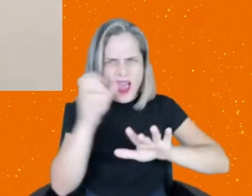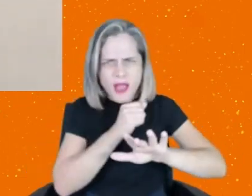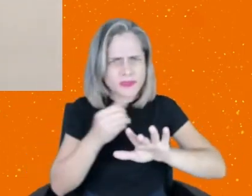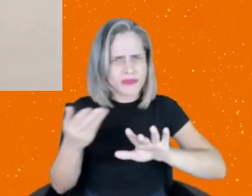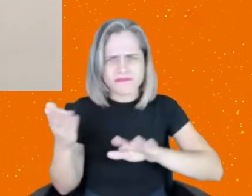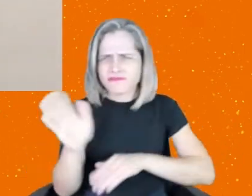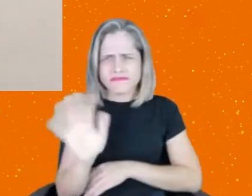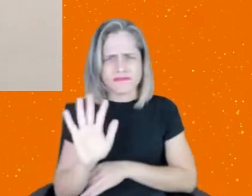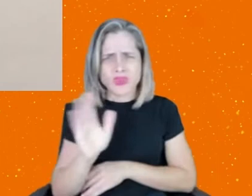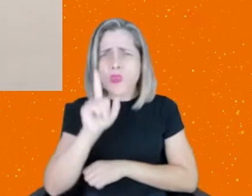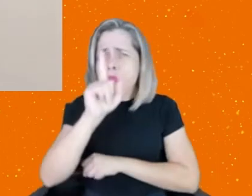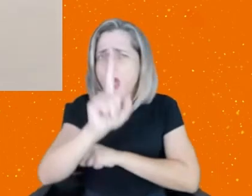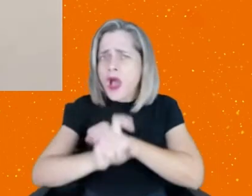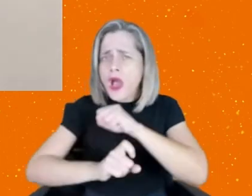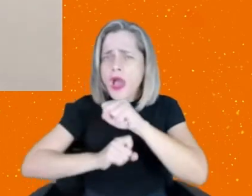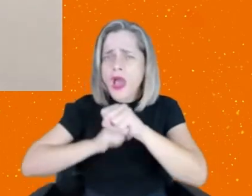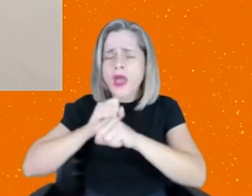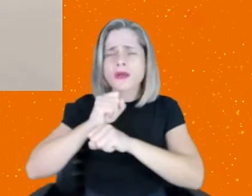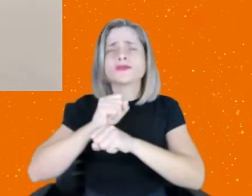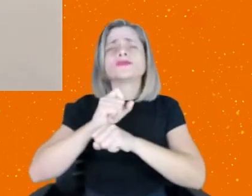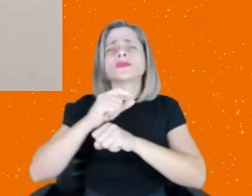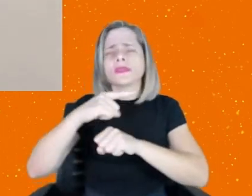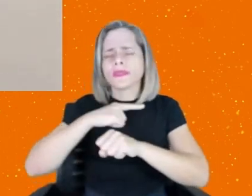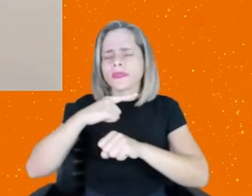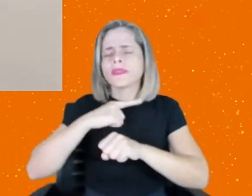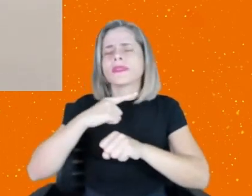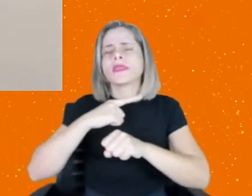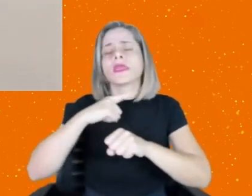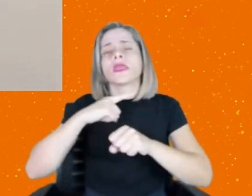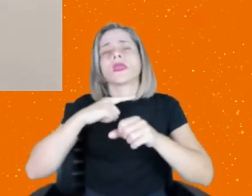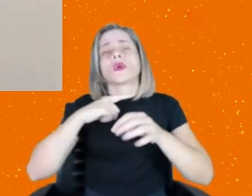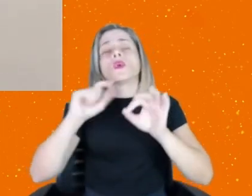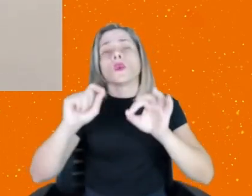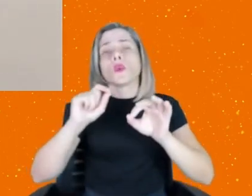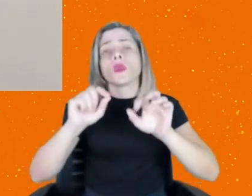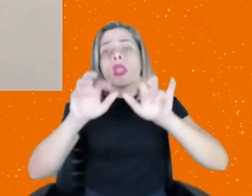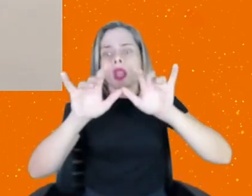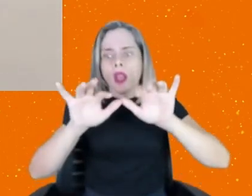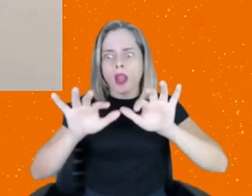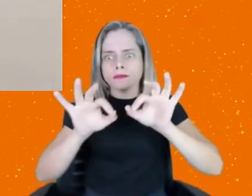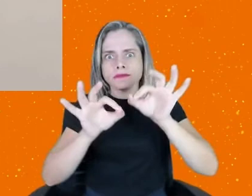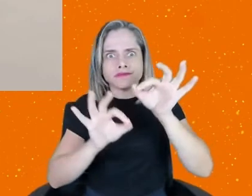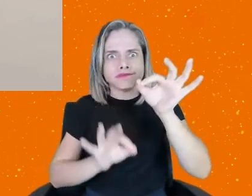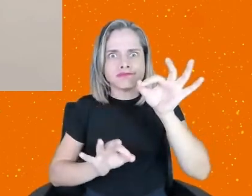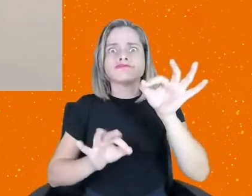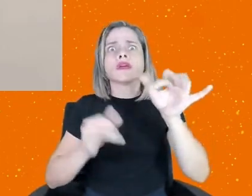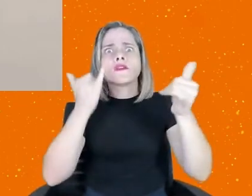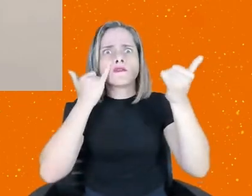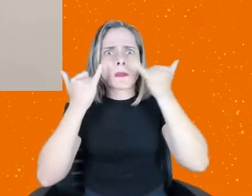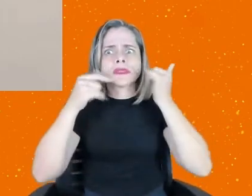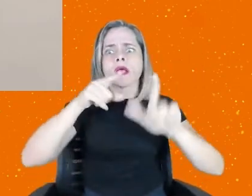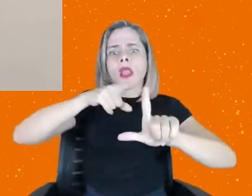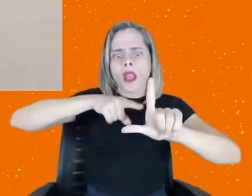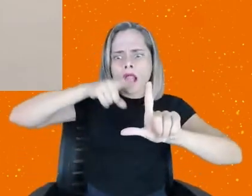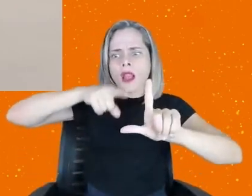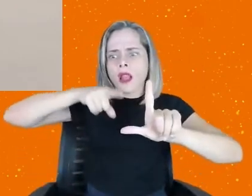inclusive nessa relatório anual que a gente faz então isso me dar Qual é o potencial número de residências e